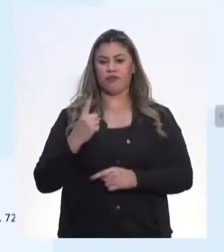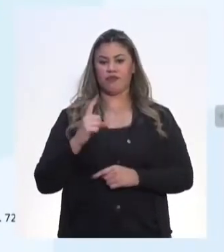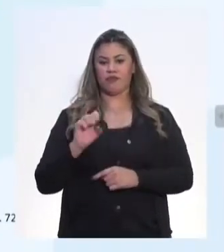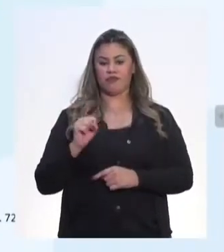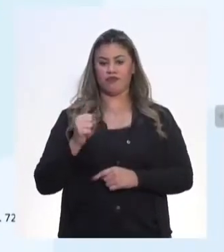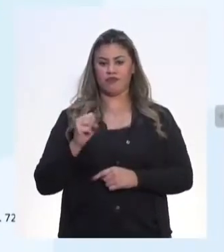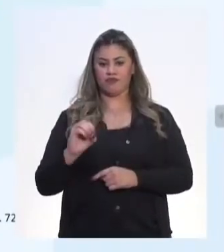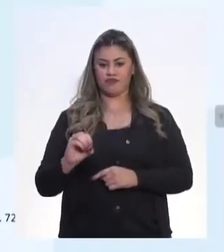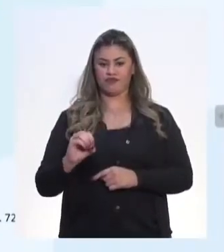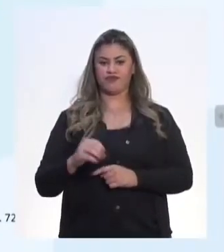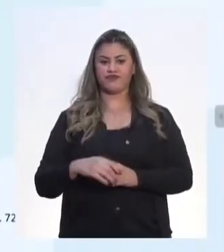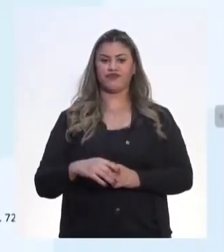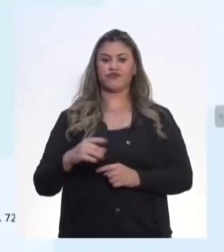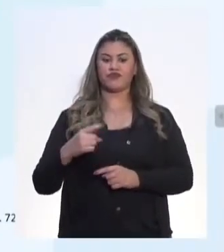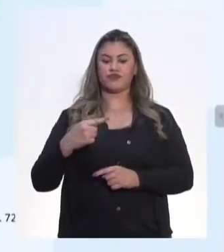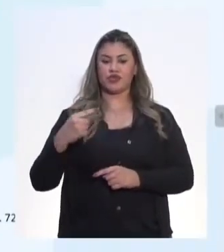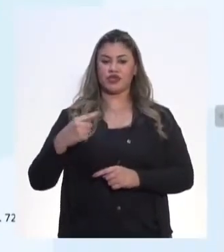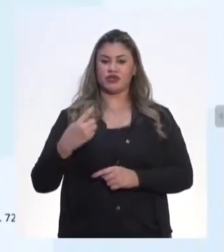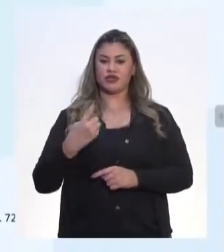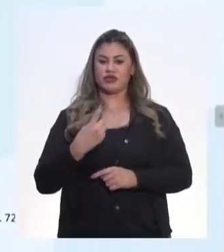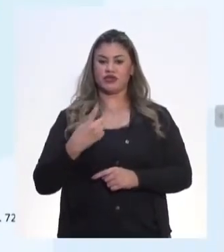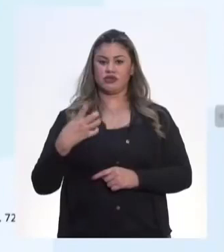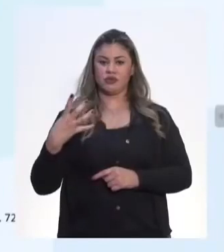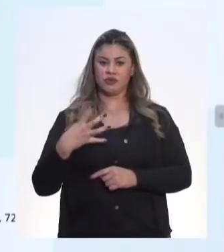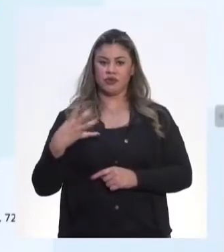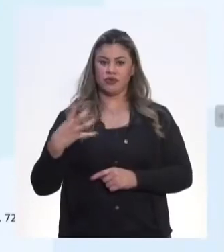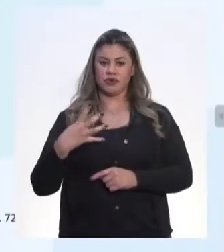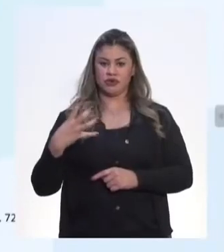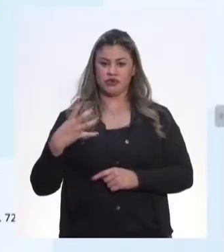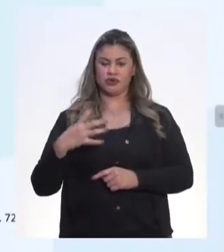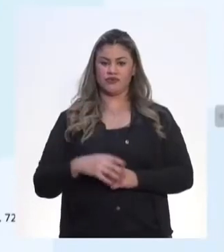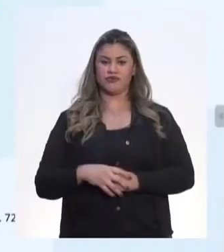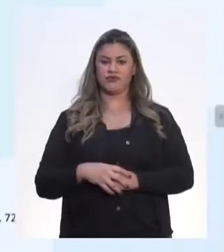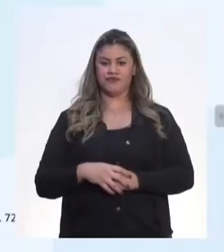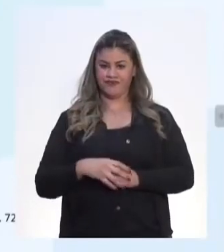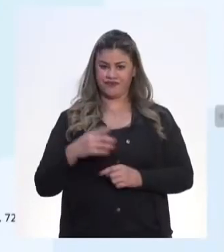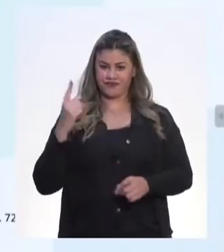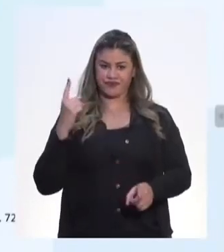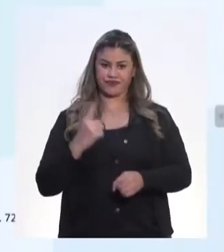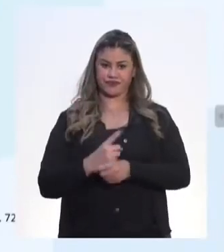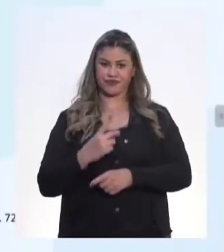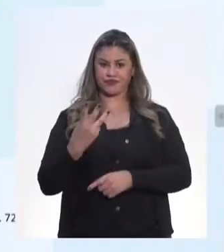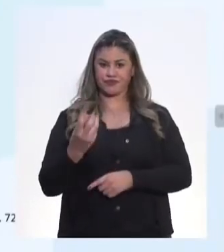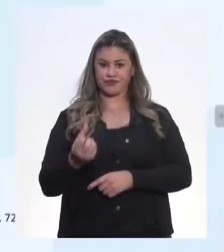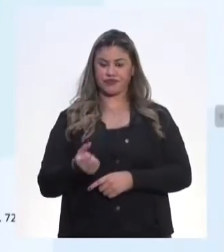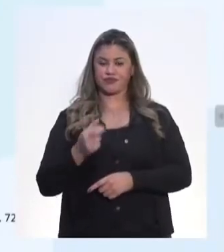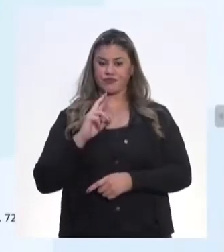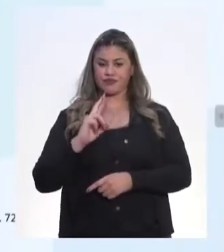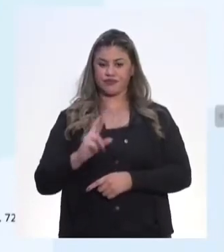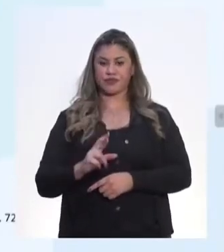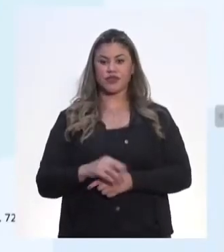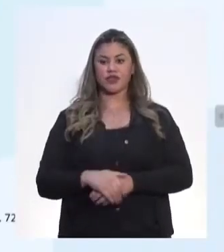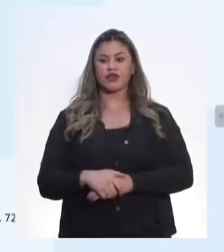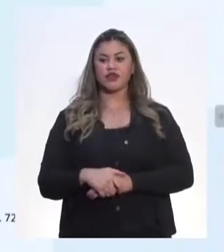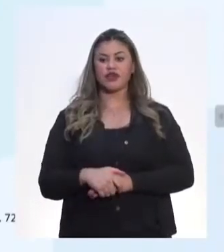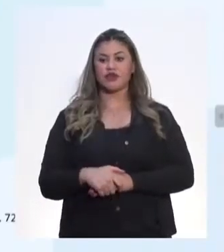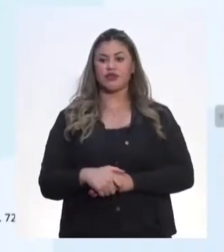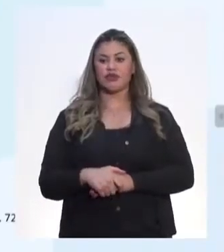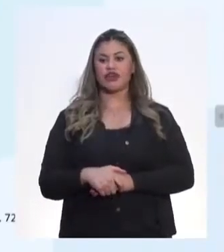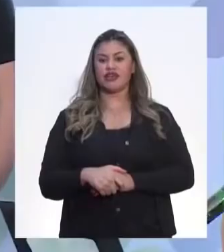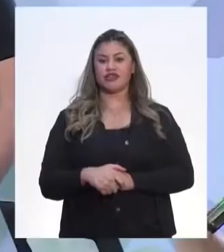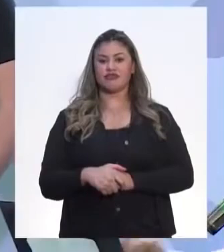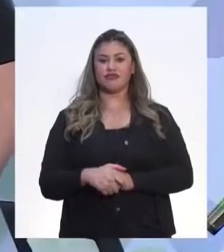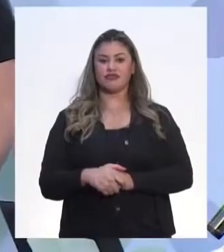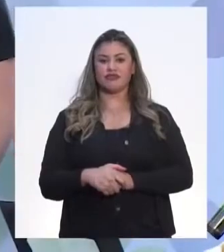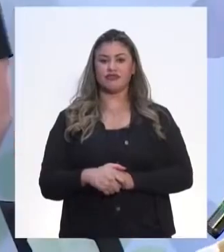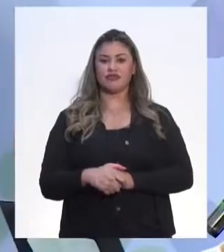180 menos 144, eu vou encontrar 36 aí como resposta. Posso pensar de uma outra forma?